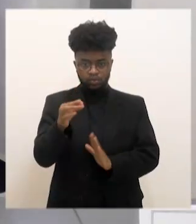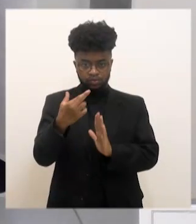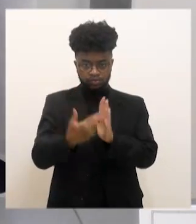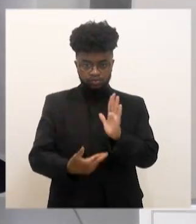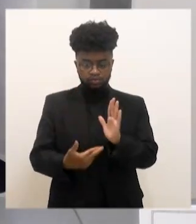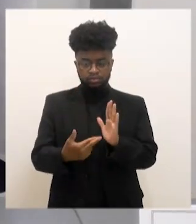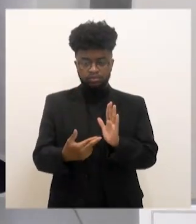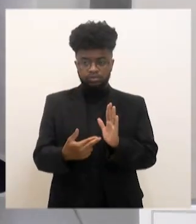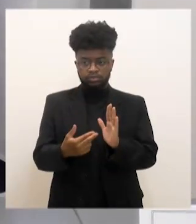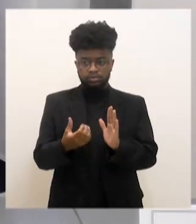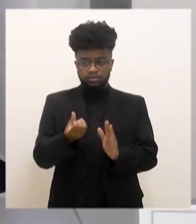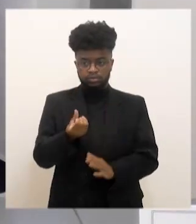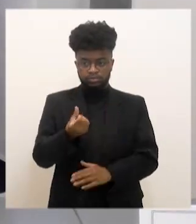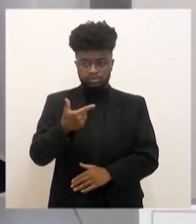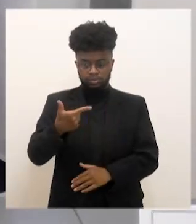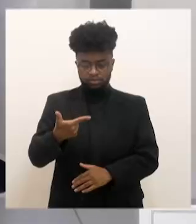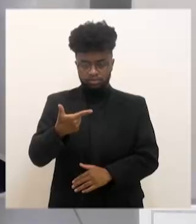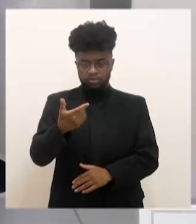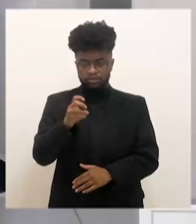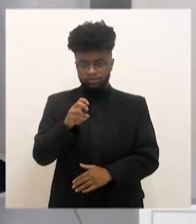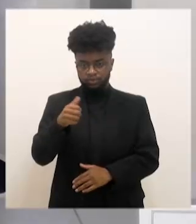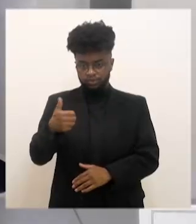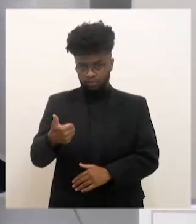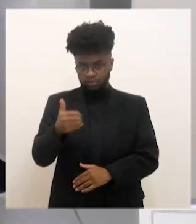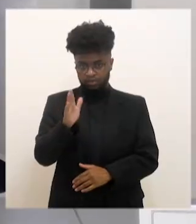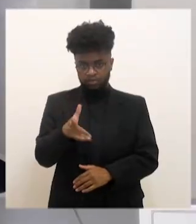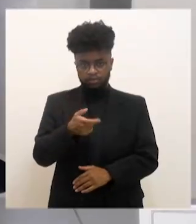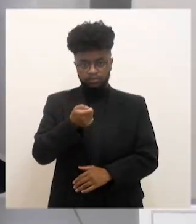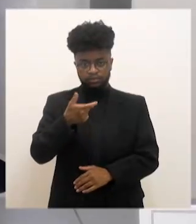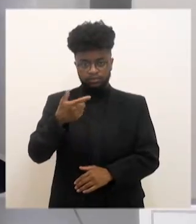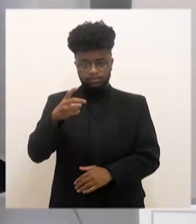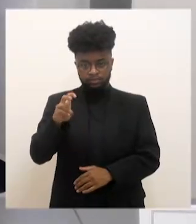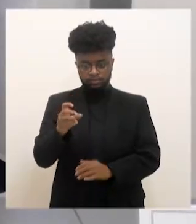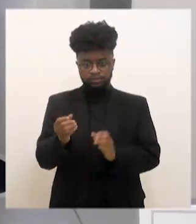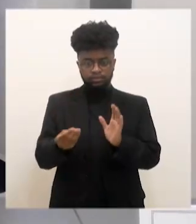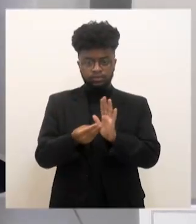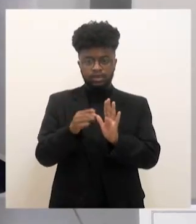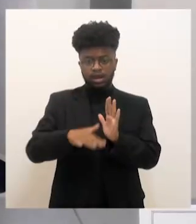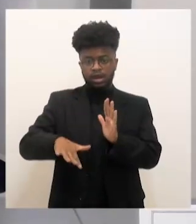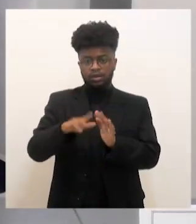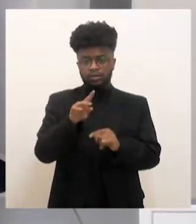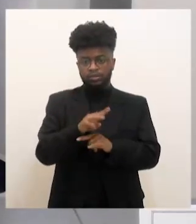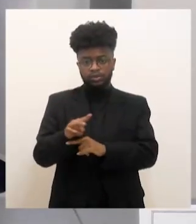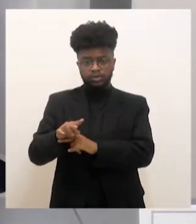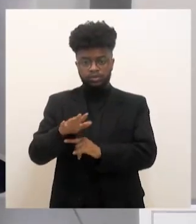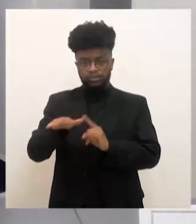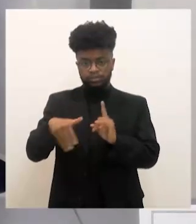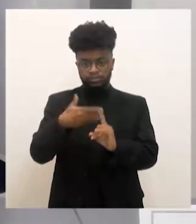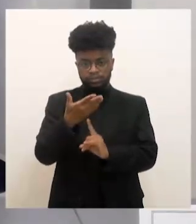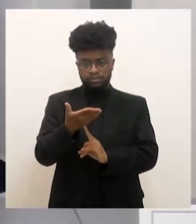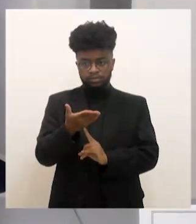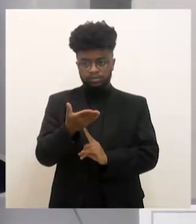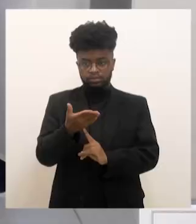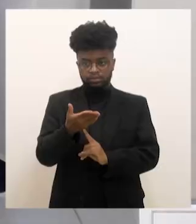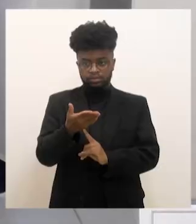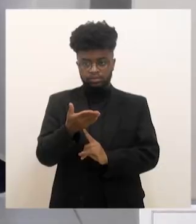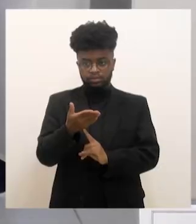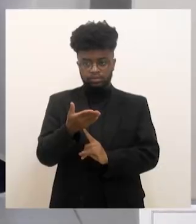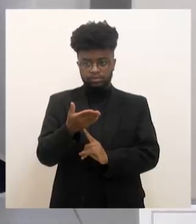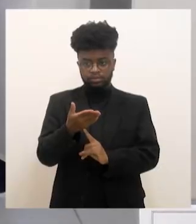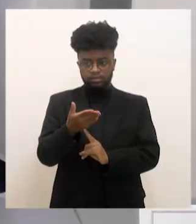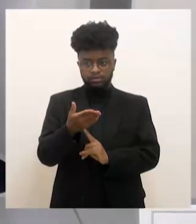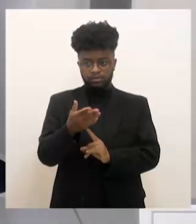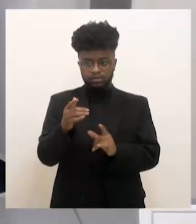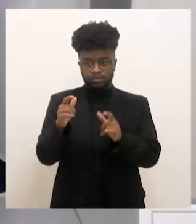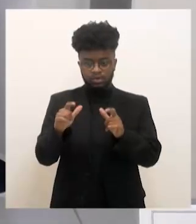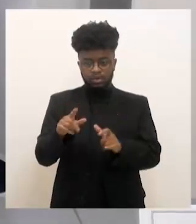de lei 6251 de 25, de autoria do deputado Alexandre Quinoploc, que declara como área de proteção ambiental APA dos Flamboyãs, da